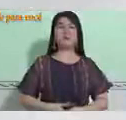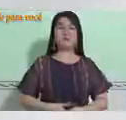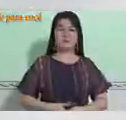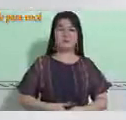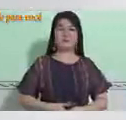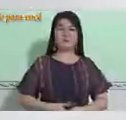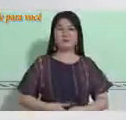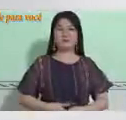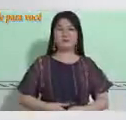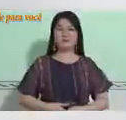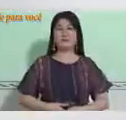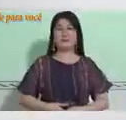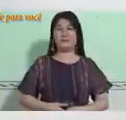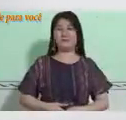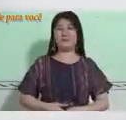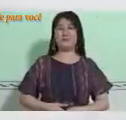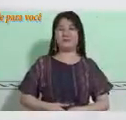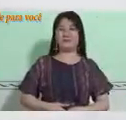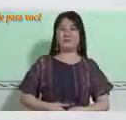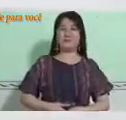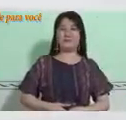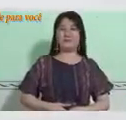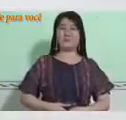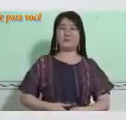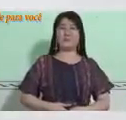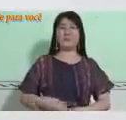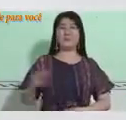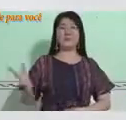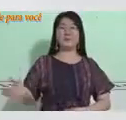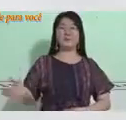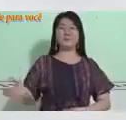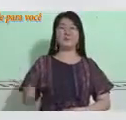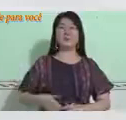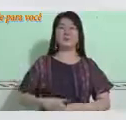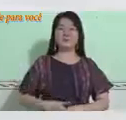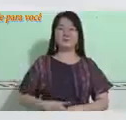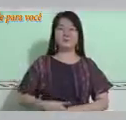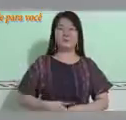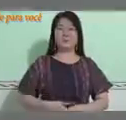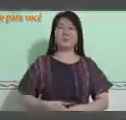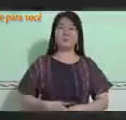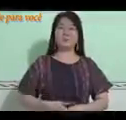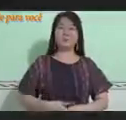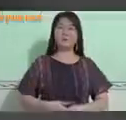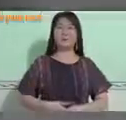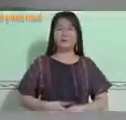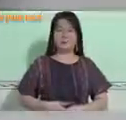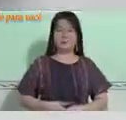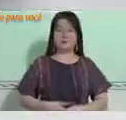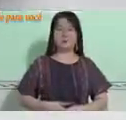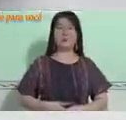É importante informar ao médico sobre a sua condição, isso porque no caso dos diabéticos os tremores